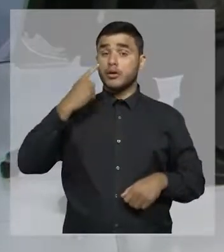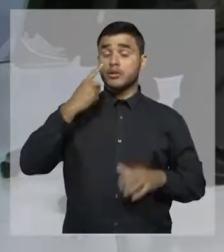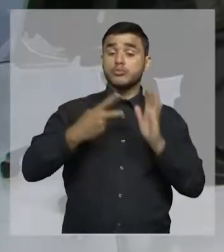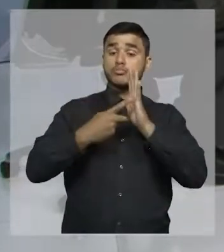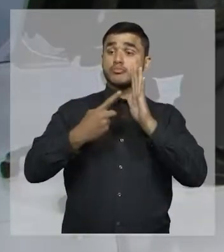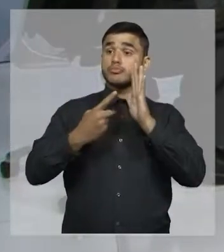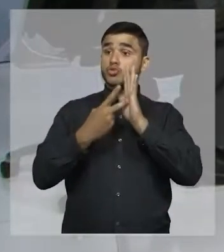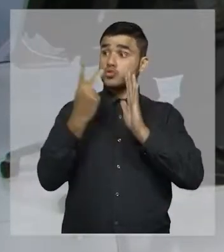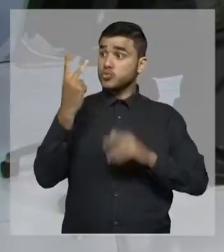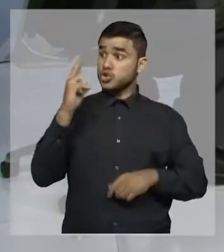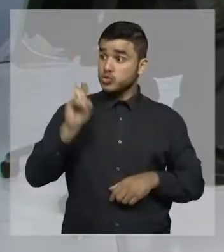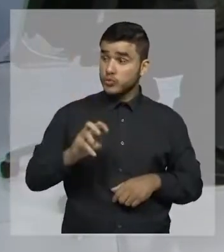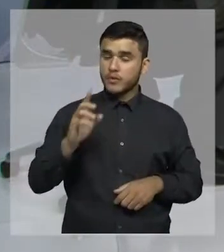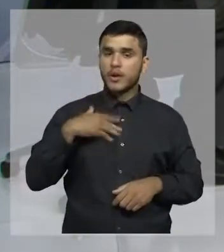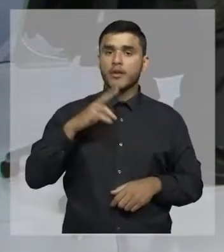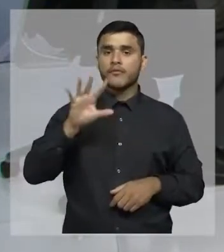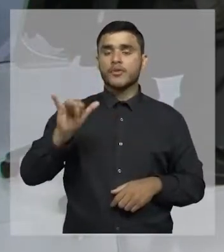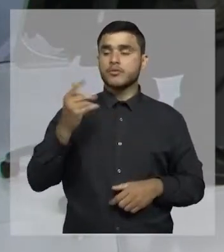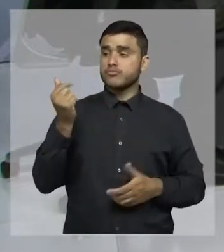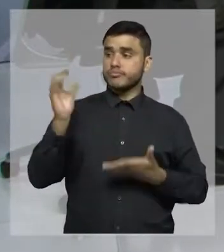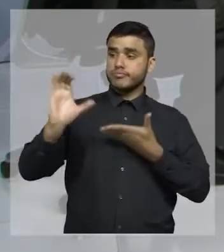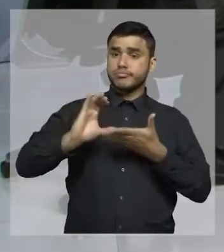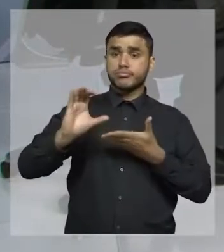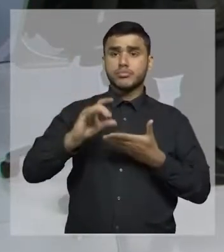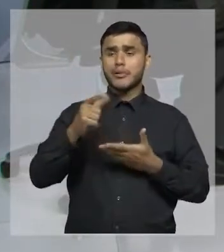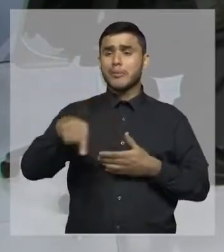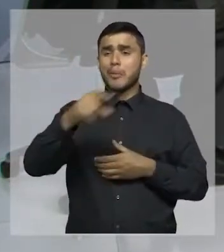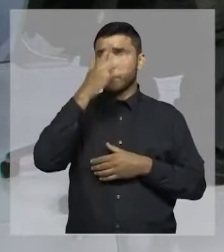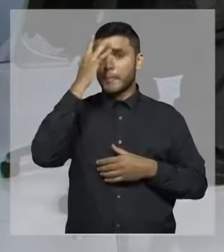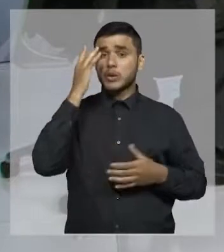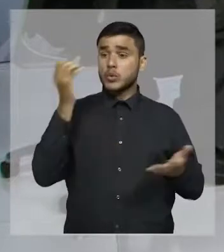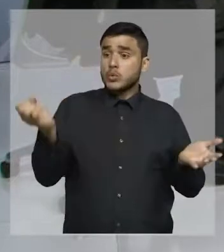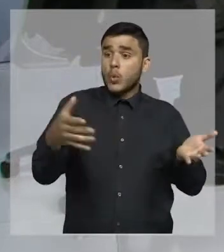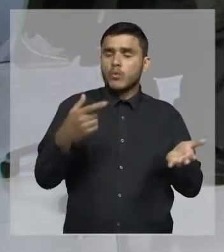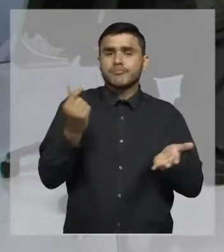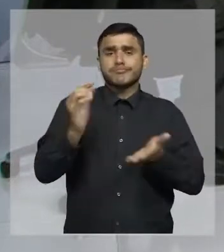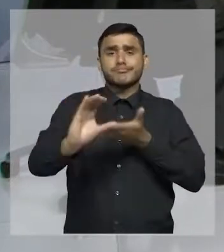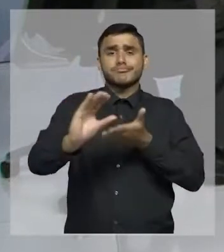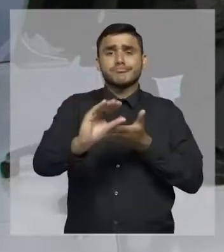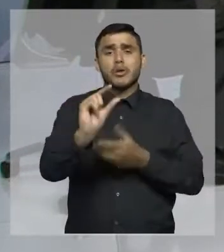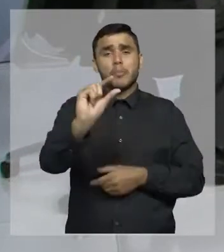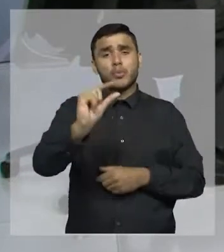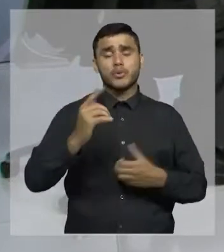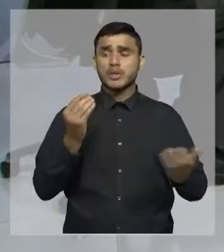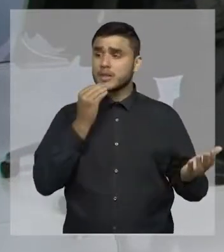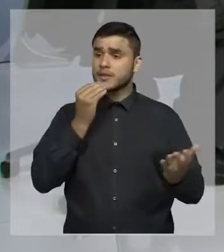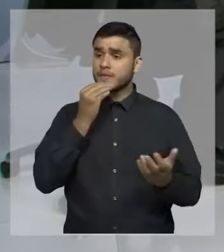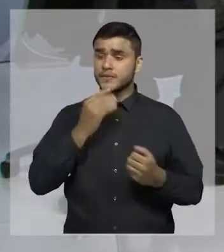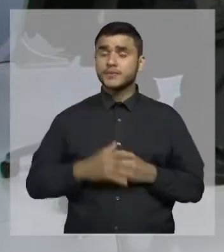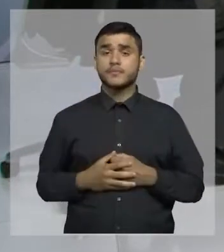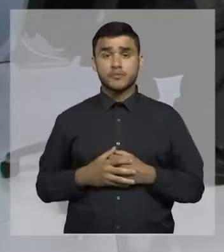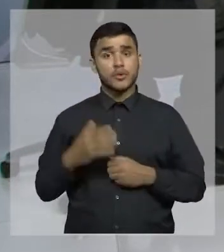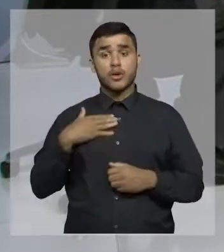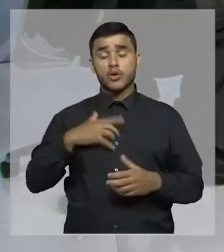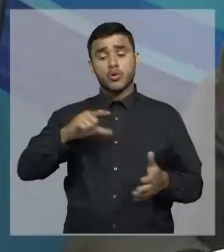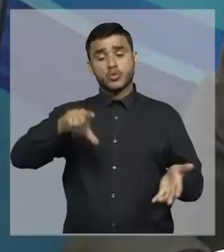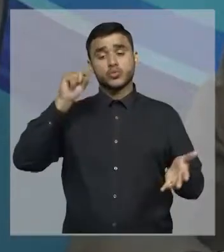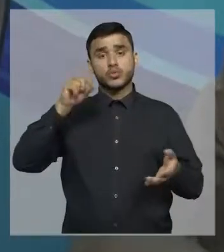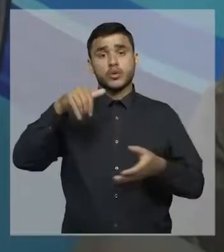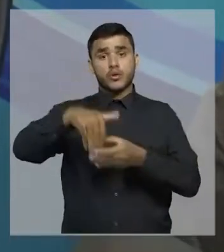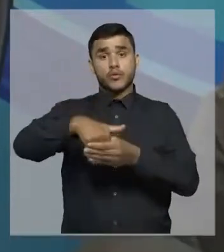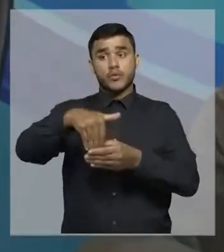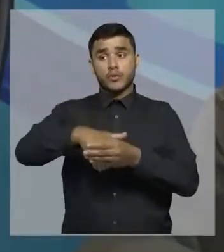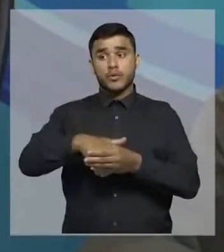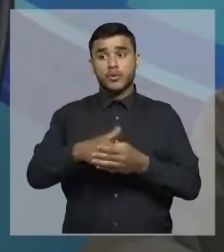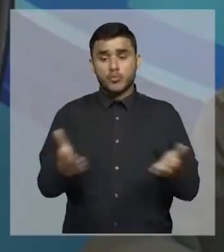de seus mandatos. Então, deverá ser até um pouco menor, eu desconfio disso. Agora, fosse voto facultativo, agora nessas eleições, com